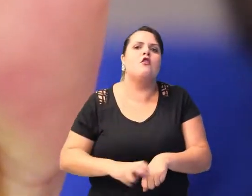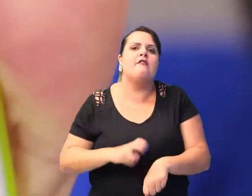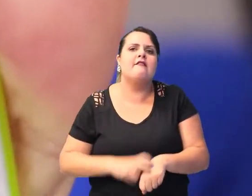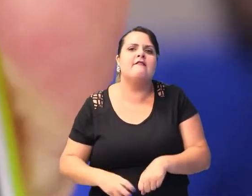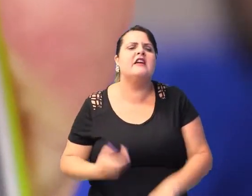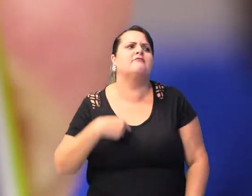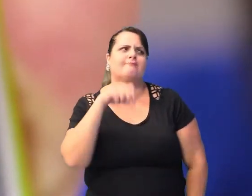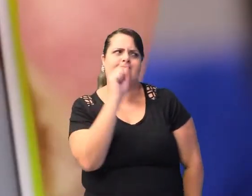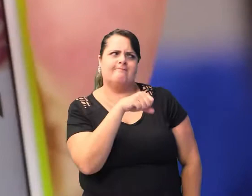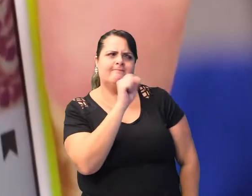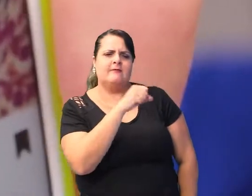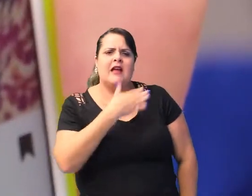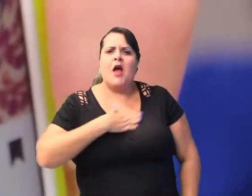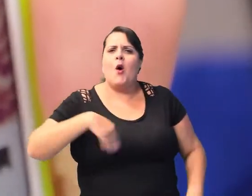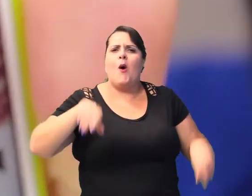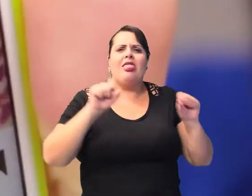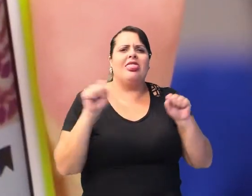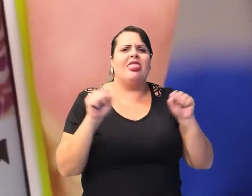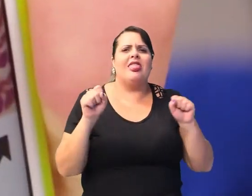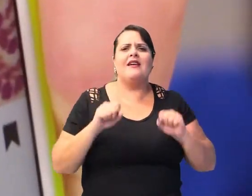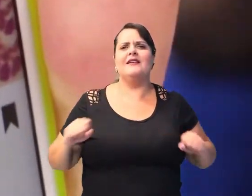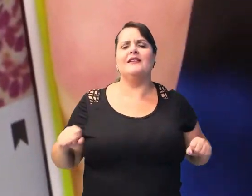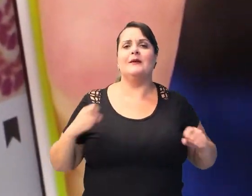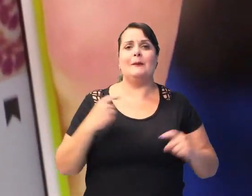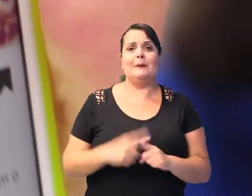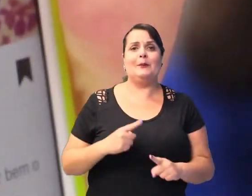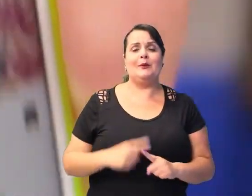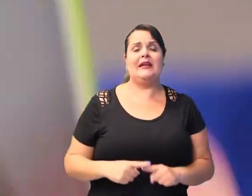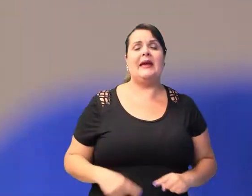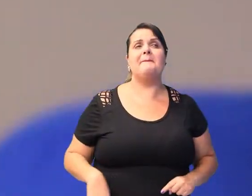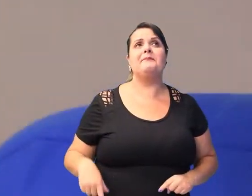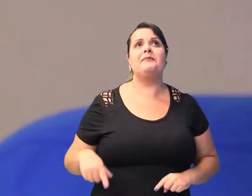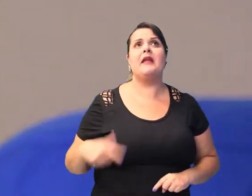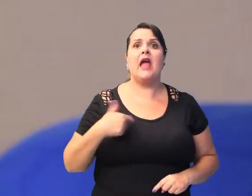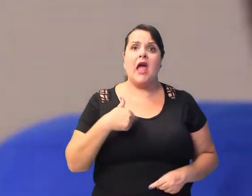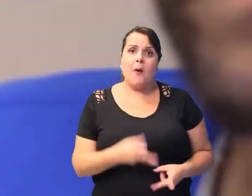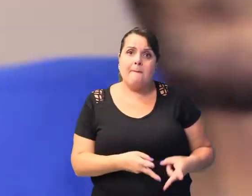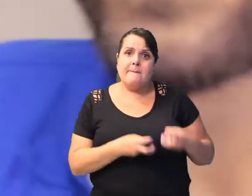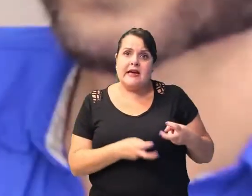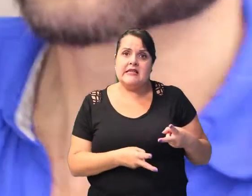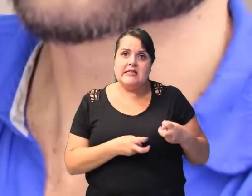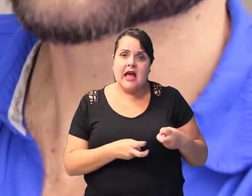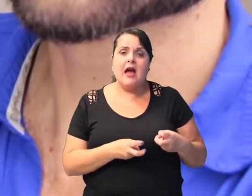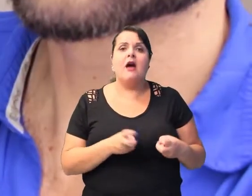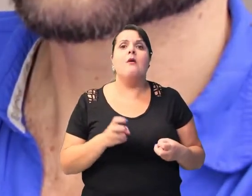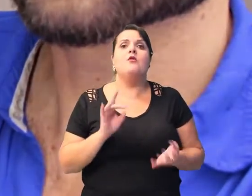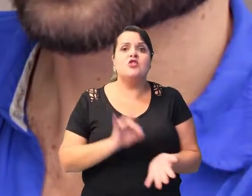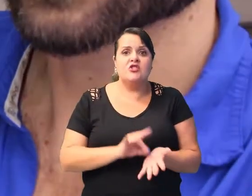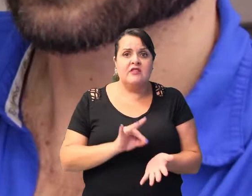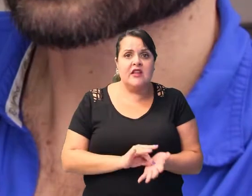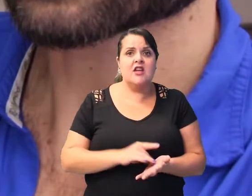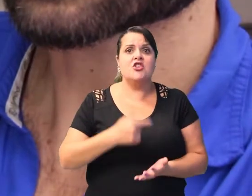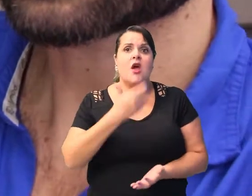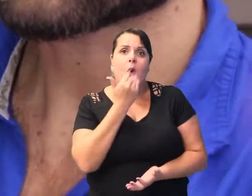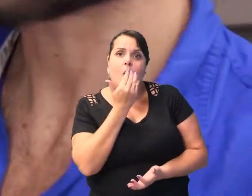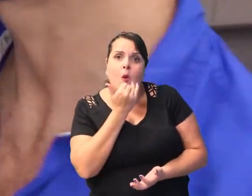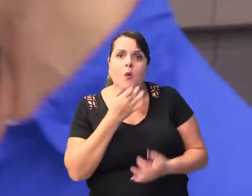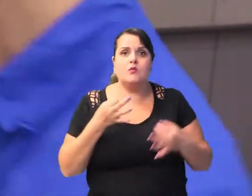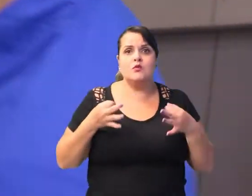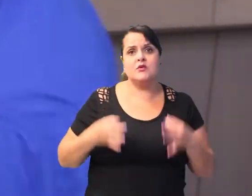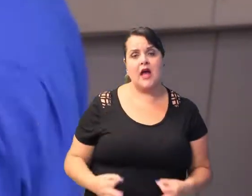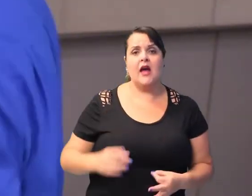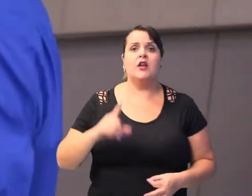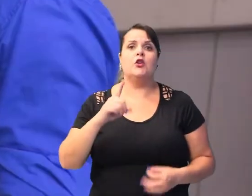acontecer as subidas altura então eu sou eu adoro se assim sabe porque olha só que legal também eu percebi na prática que ganhou como melhor